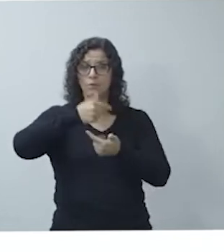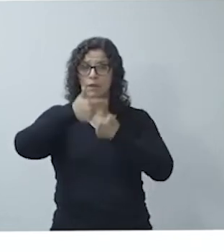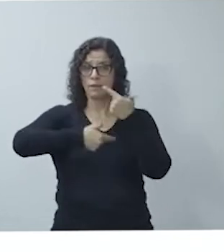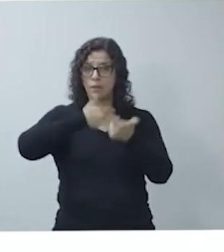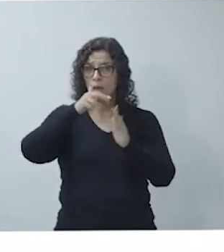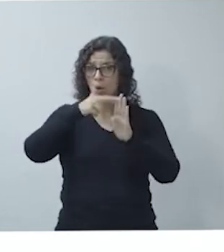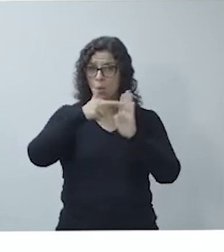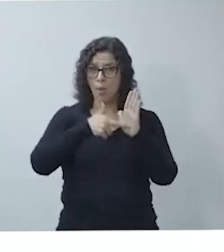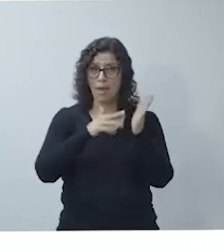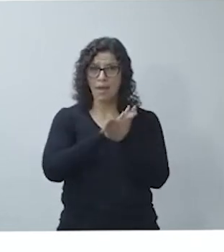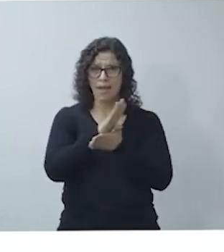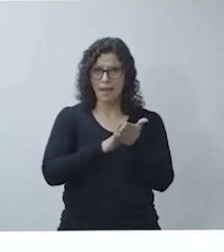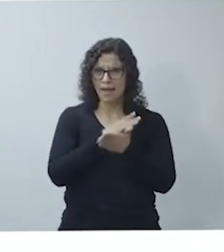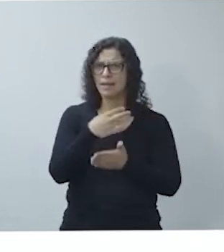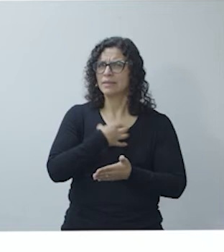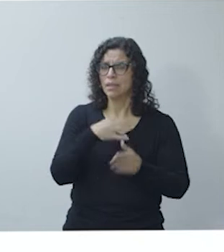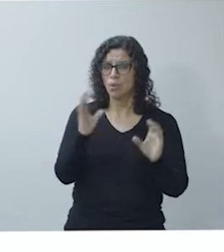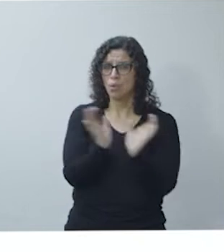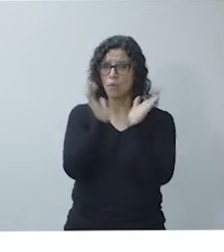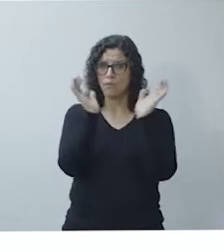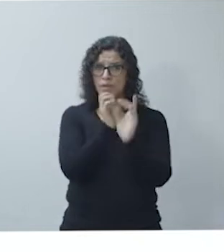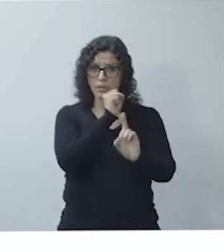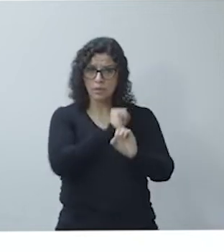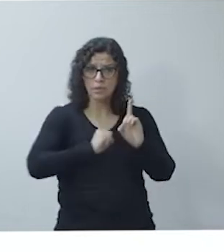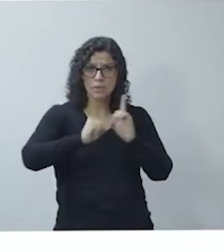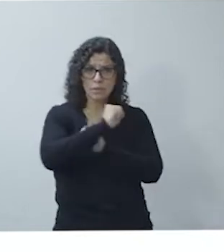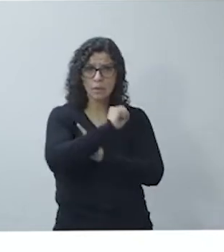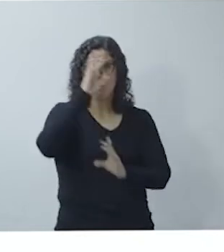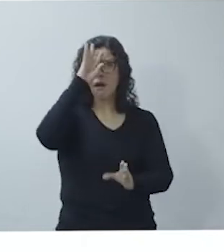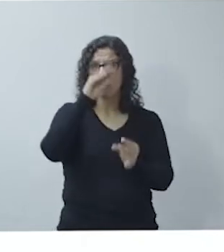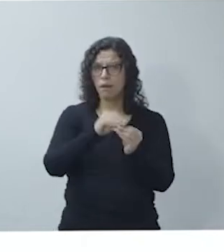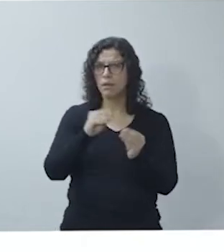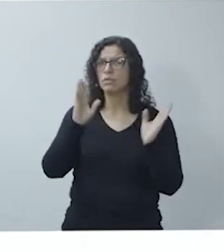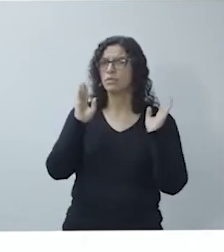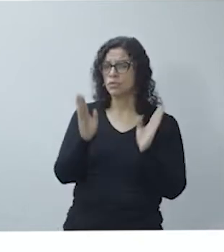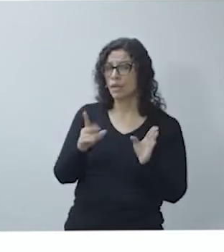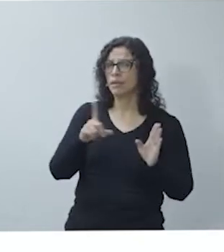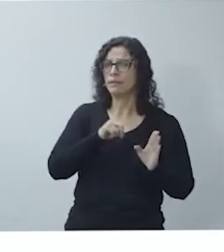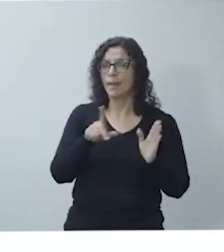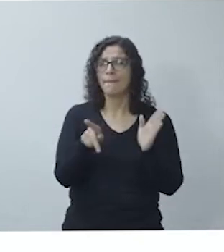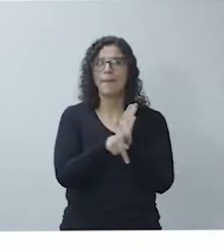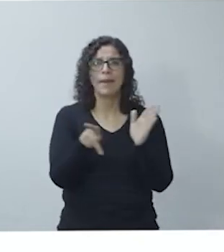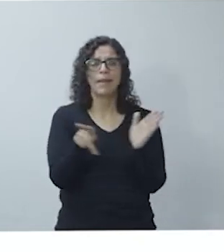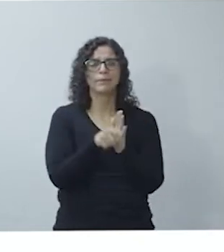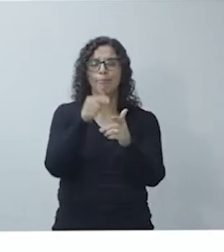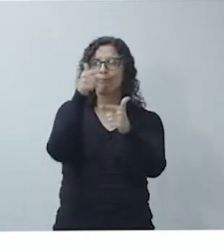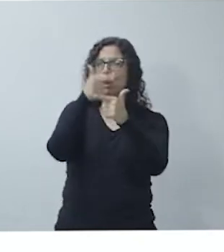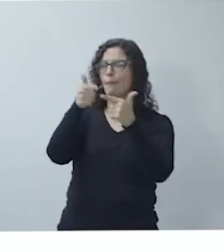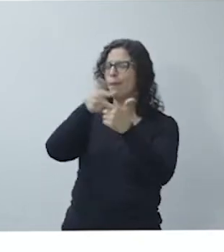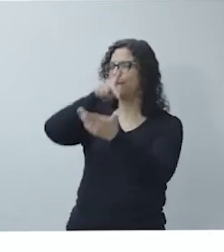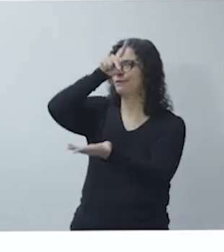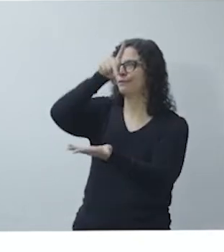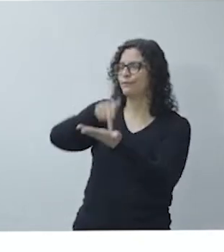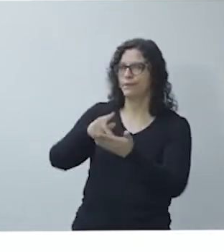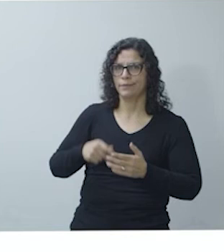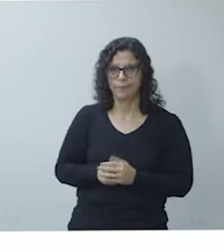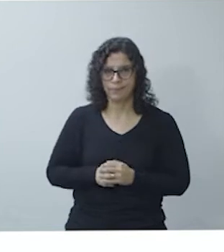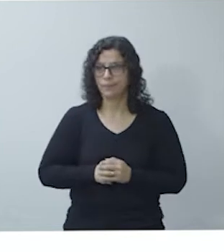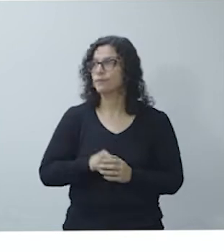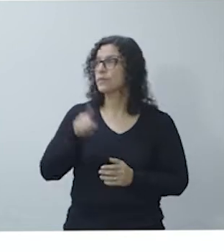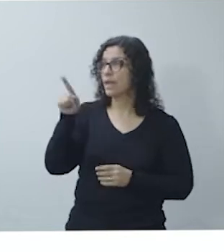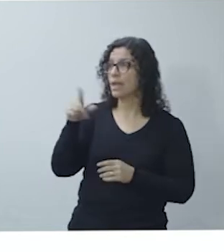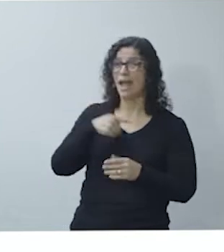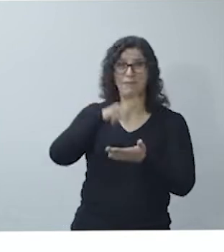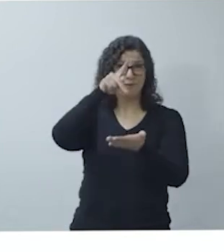norma, a praxe no convívio social compreendia o desastre da verdade. Não